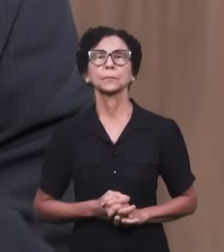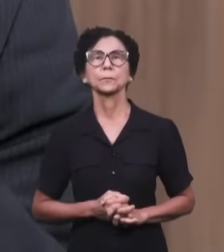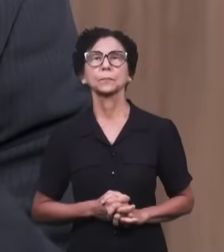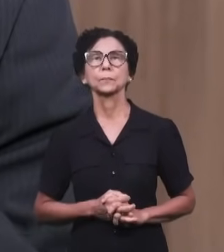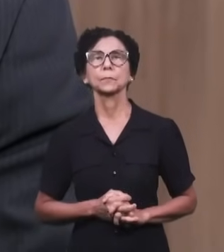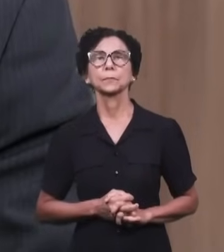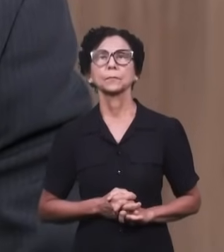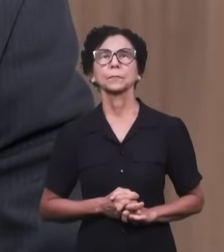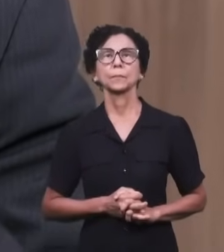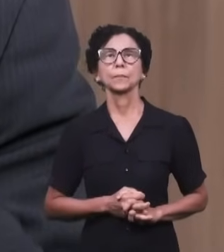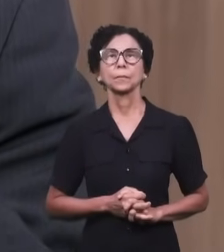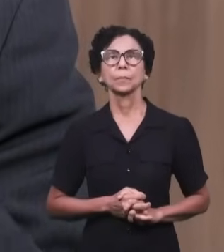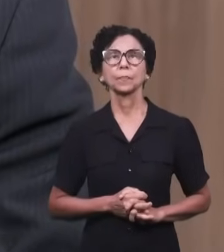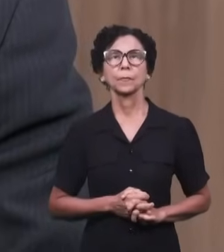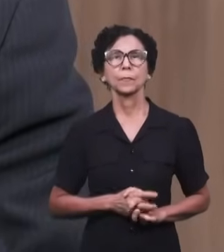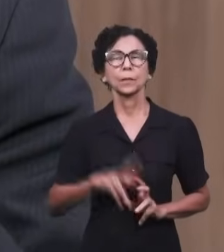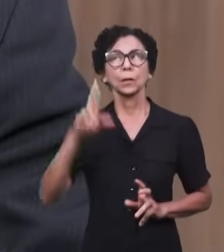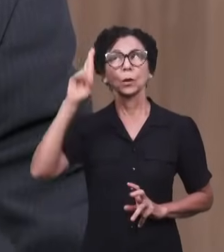sendo-lhe o Senhor